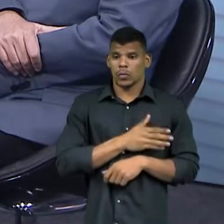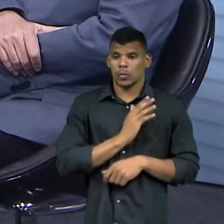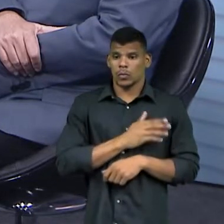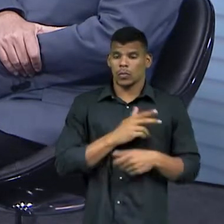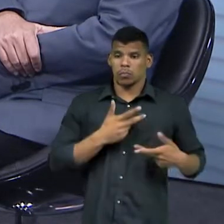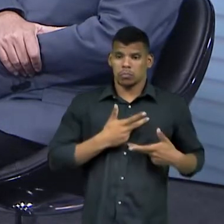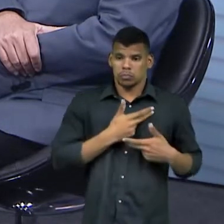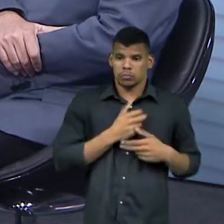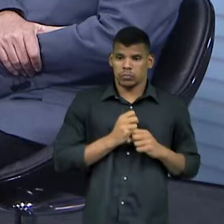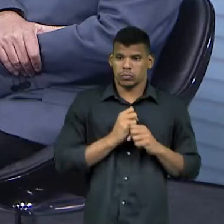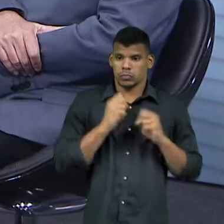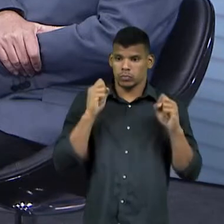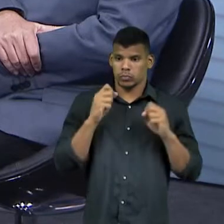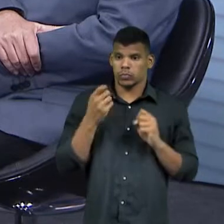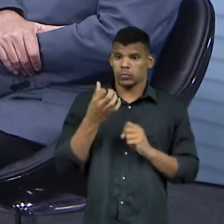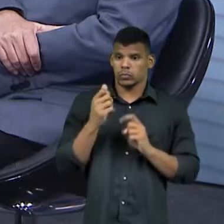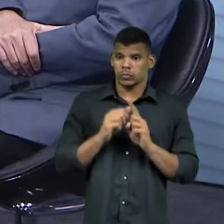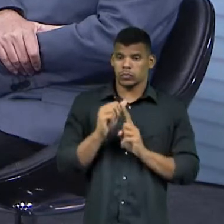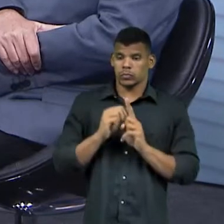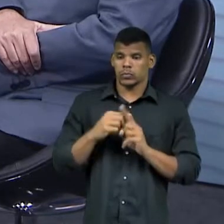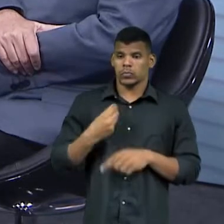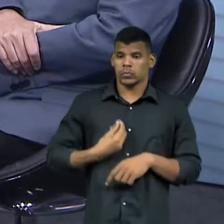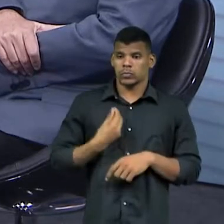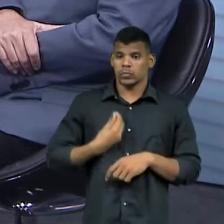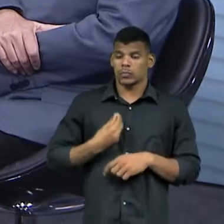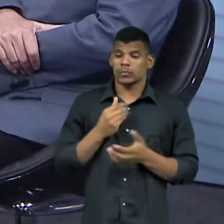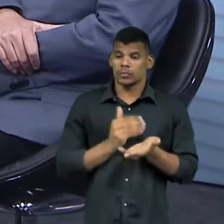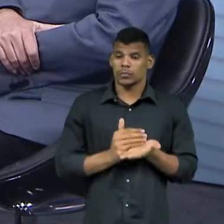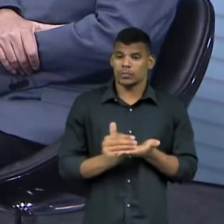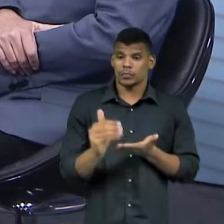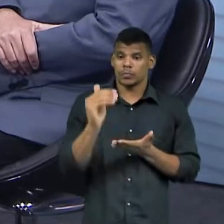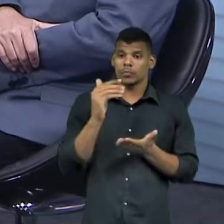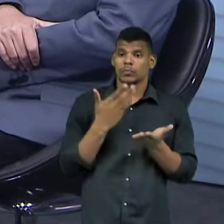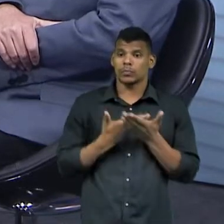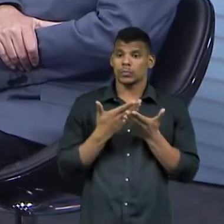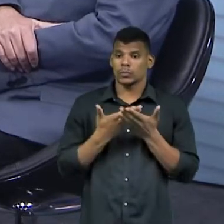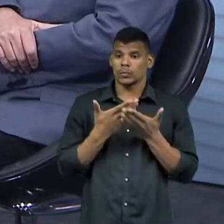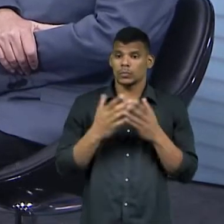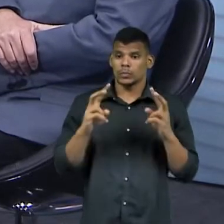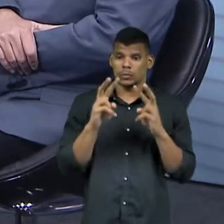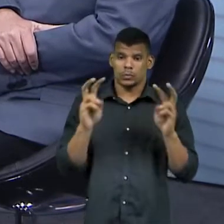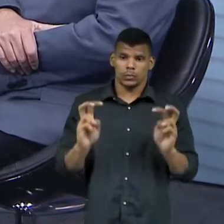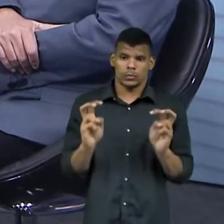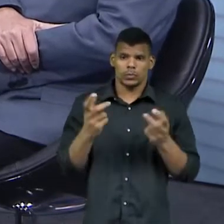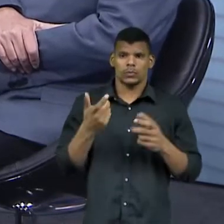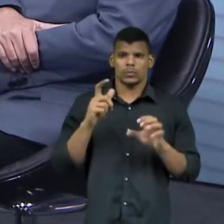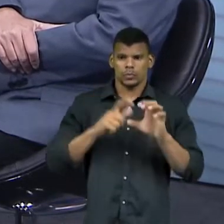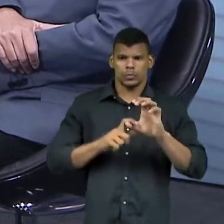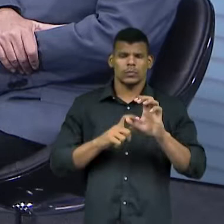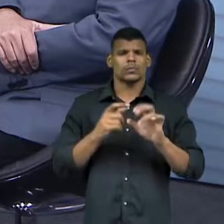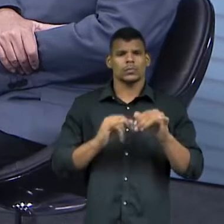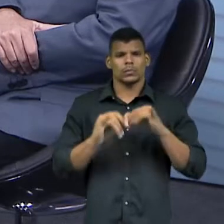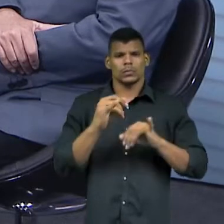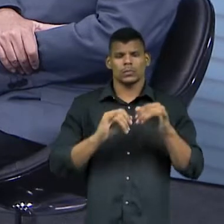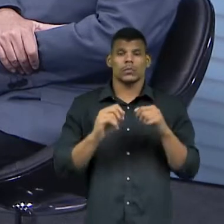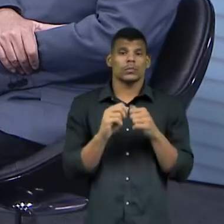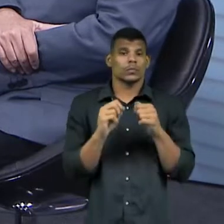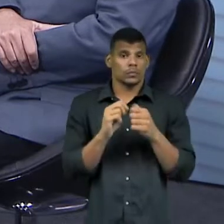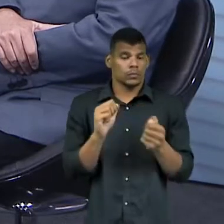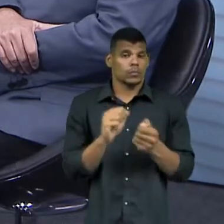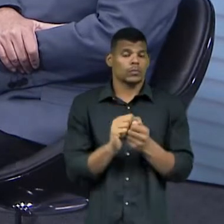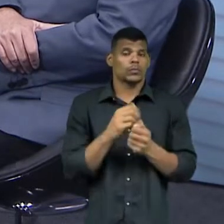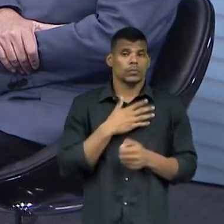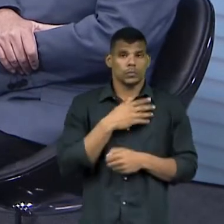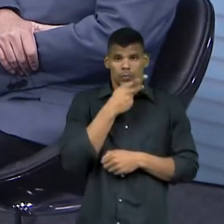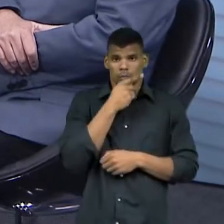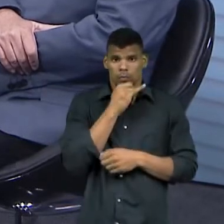á e 6 meses de vida então ele começa ele já tava estudando sobre a questão de dependência química e ele Funda com meu pai o desafio